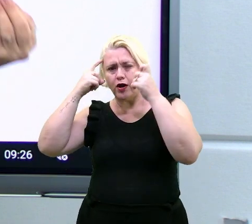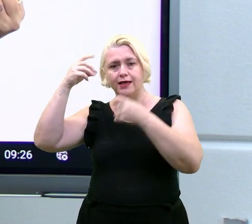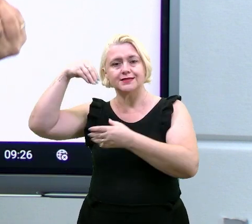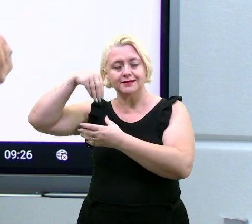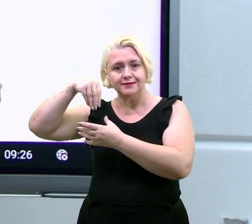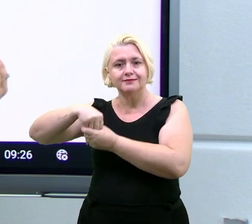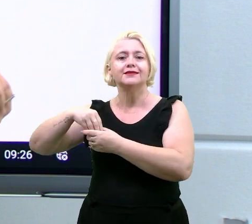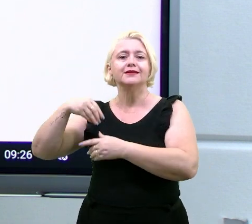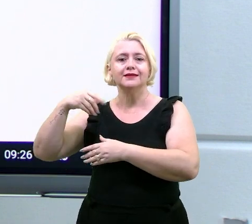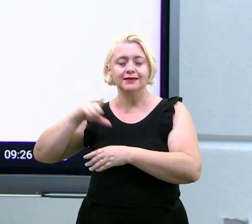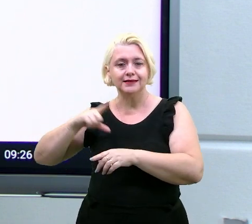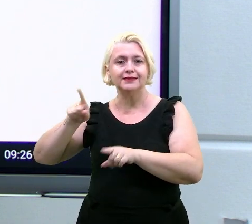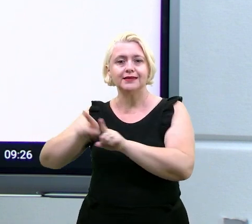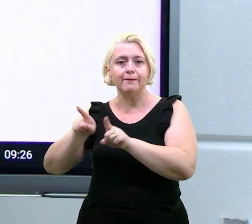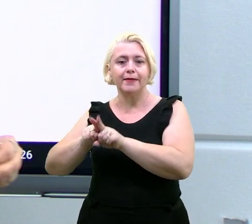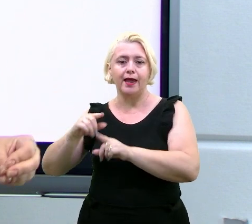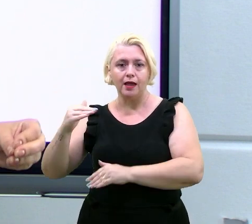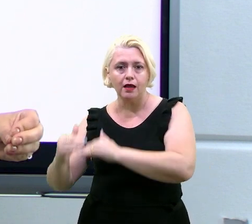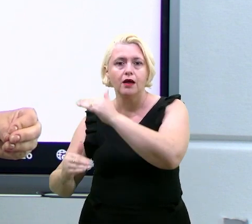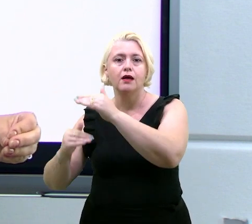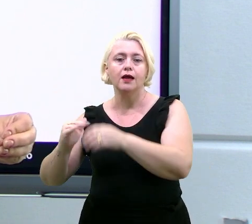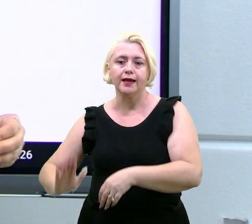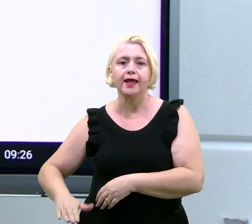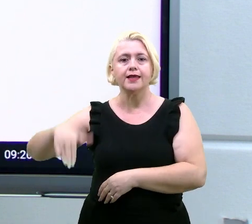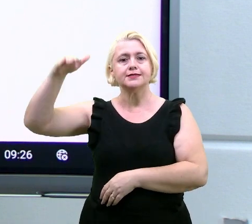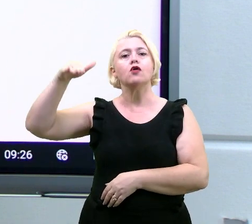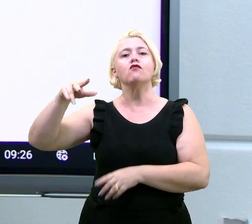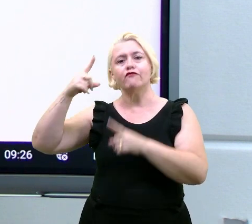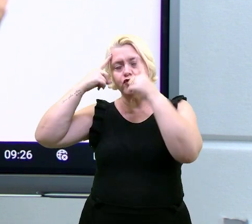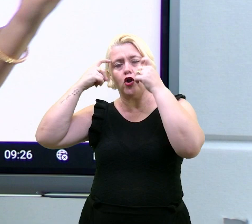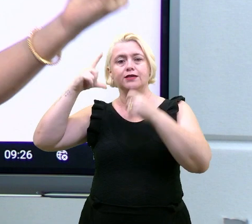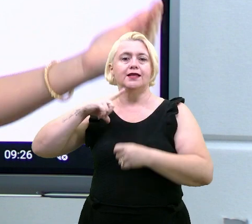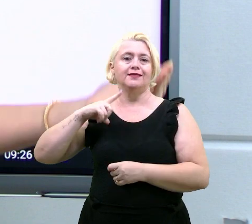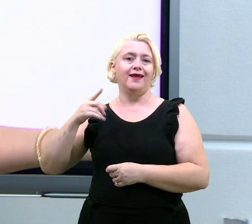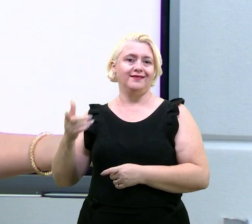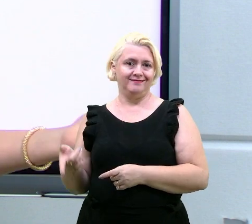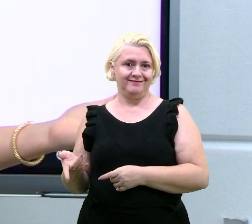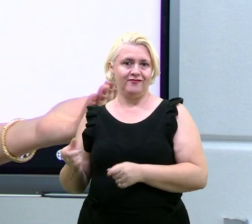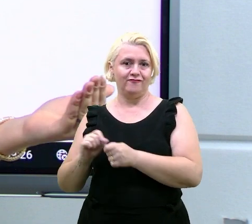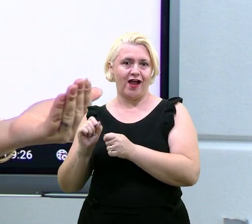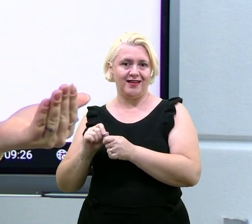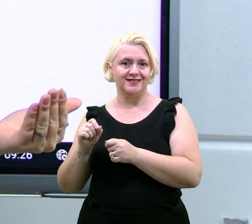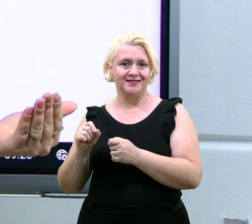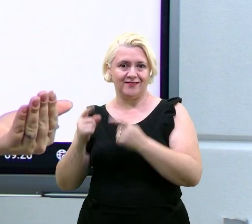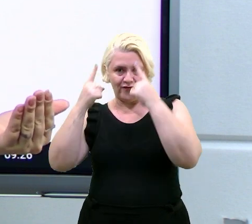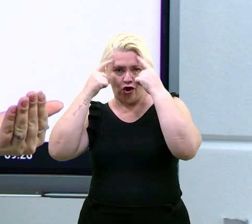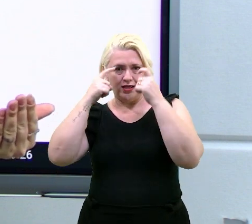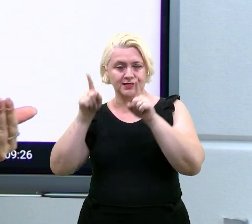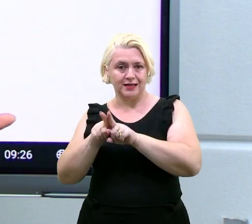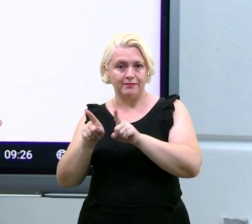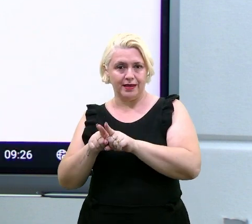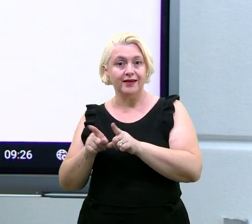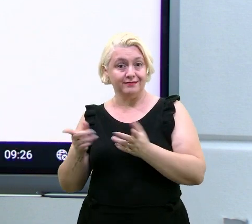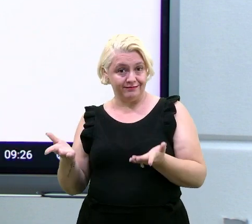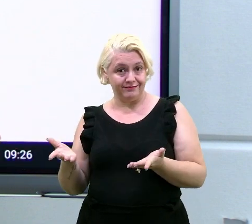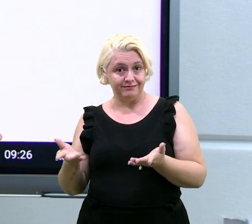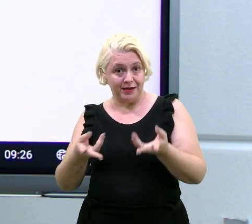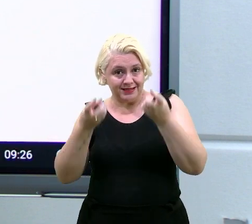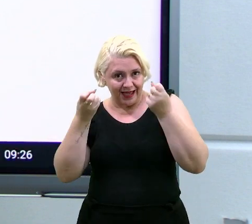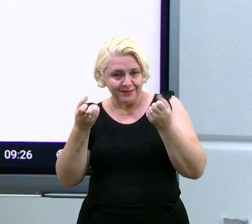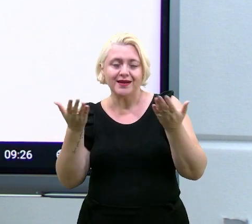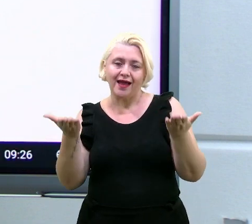chance dessa criança adotar o comportamento errado tende a adotá-lo percebe essa construção Que